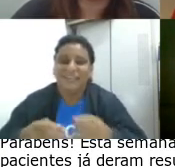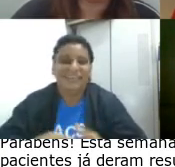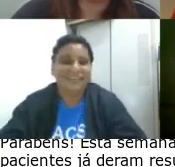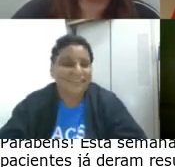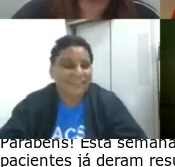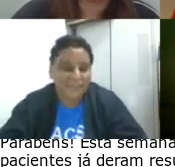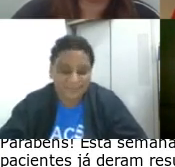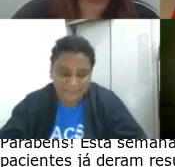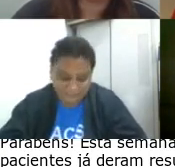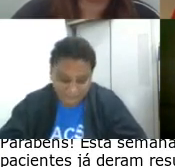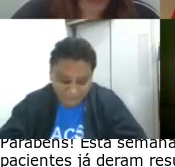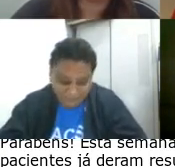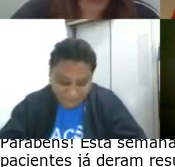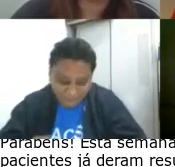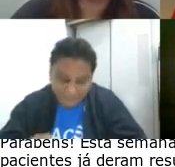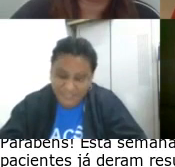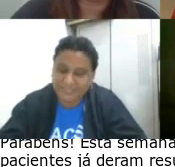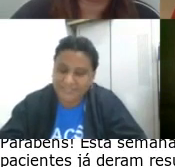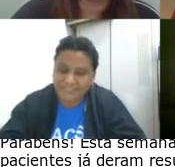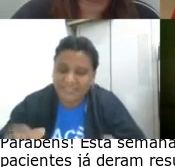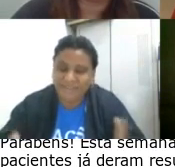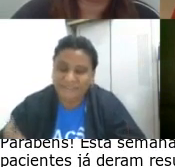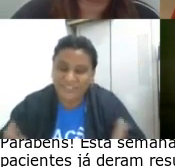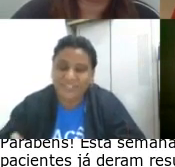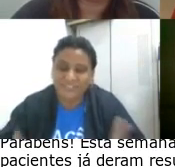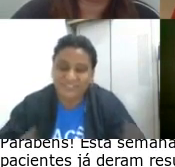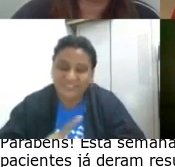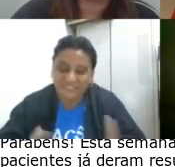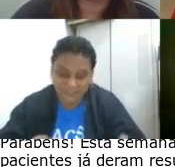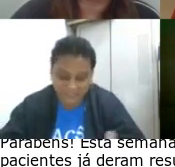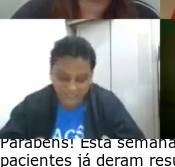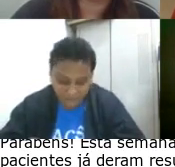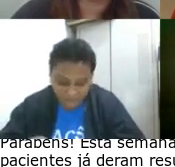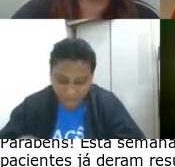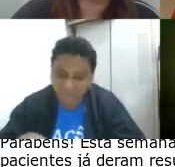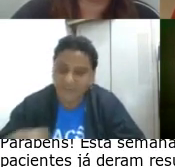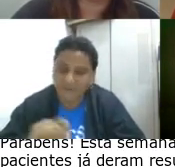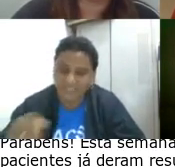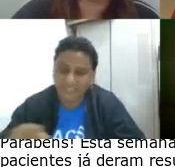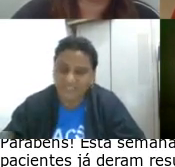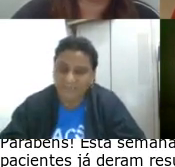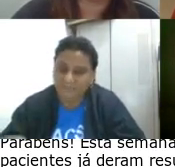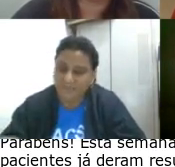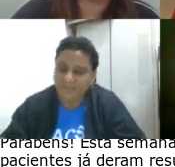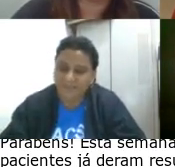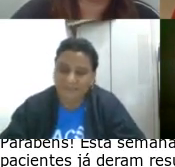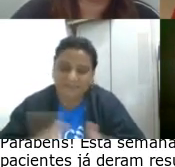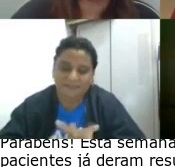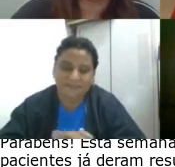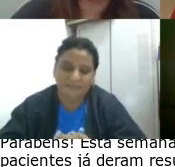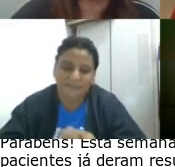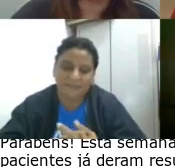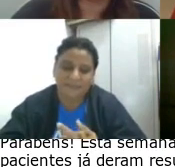é falando da daquela ficha né que a gente do TDO que a gente é